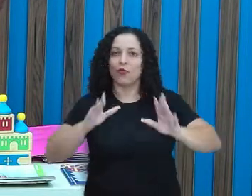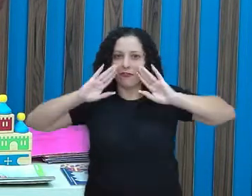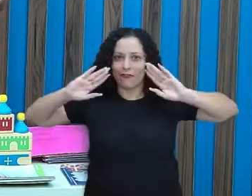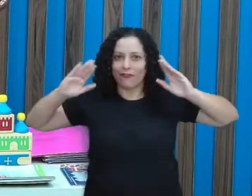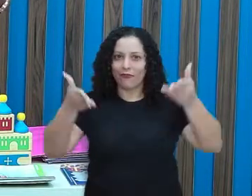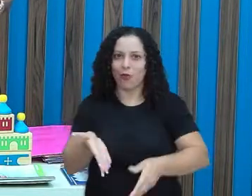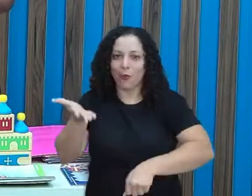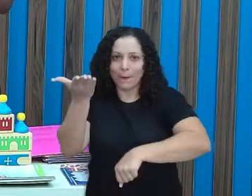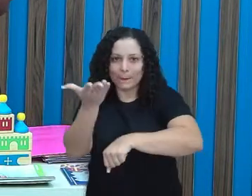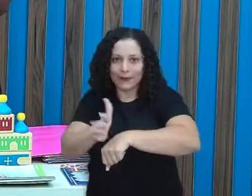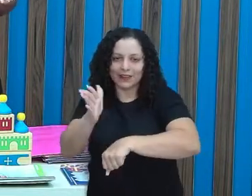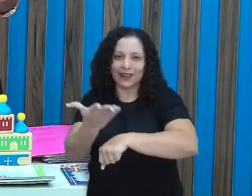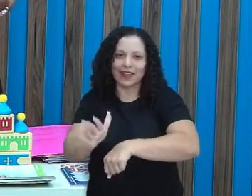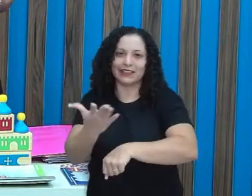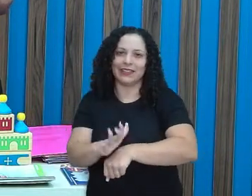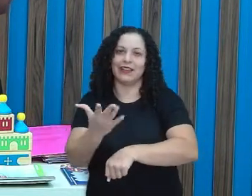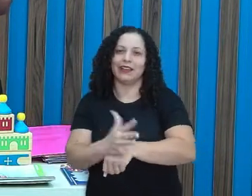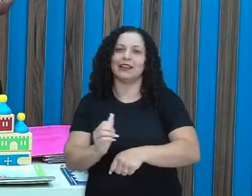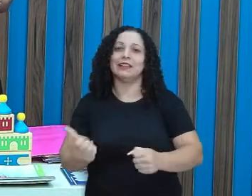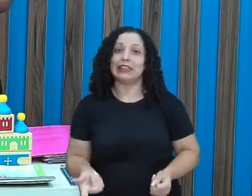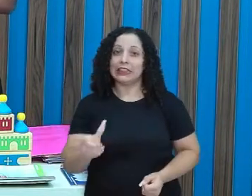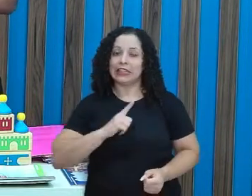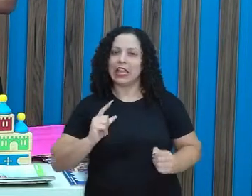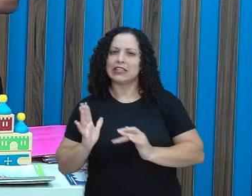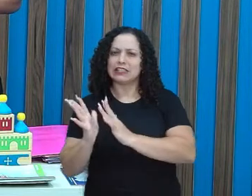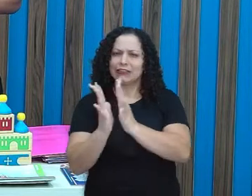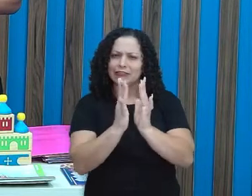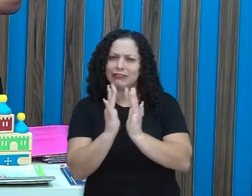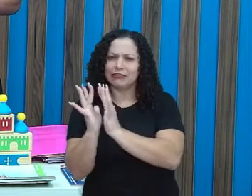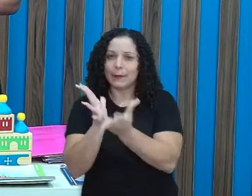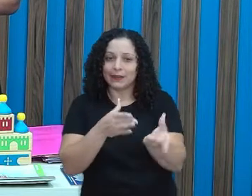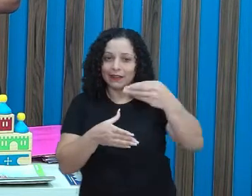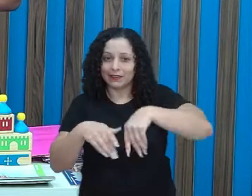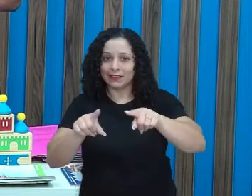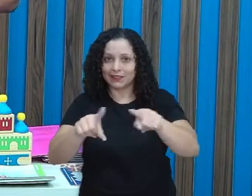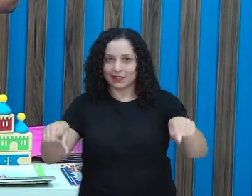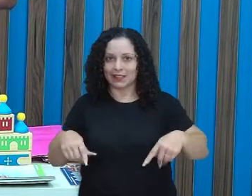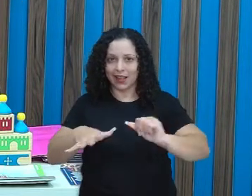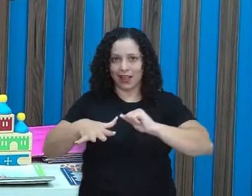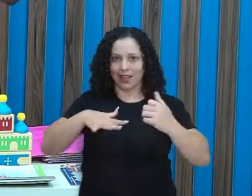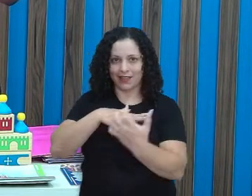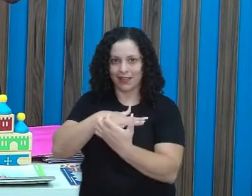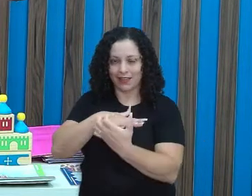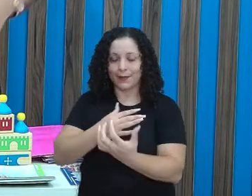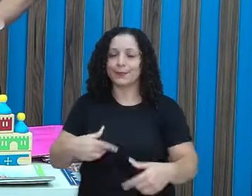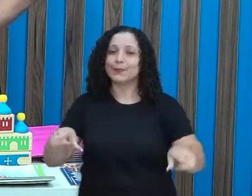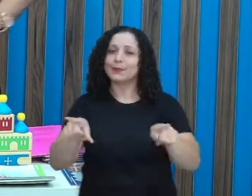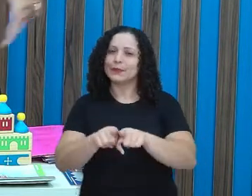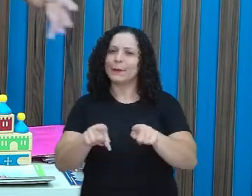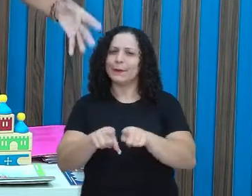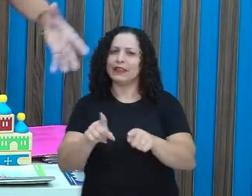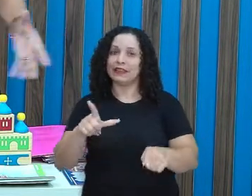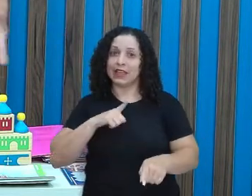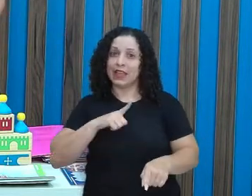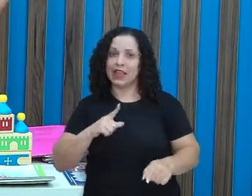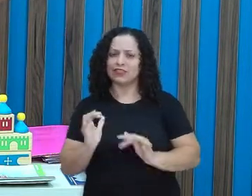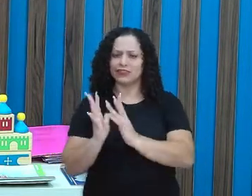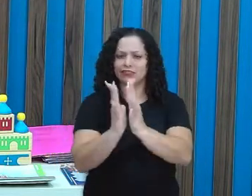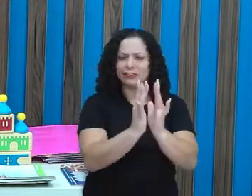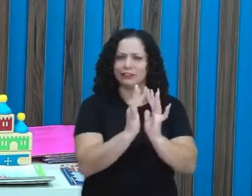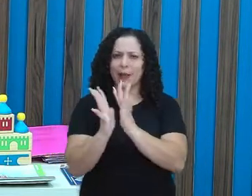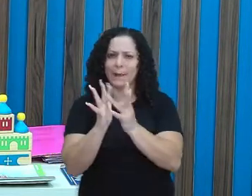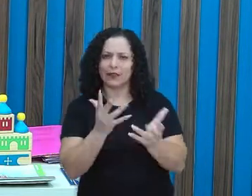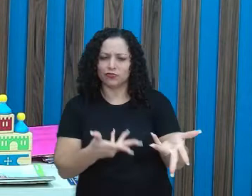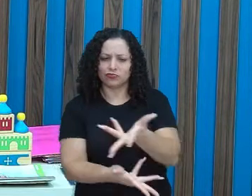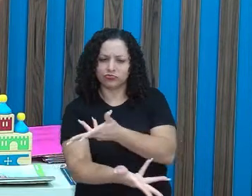para a prática, para a nossa dinâmica mesmo do trabalho na sala de recursos, e com vistas que essas dinâmicas elas cheguem na